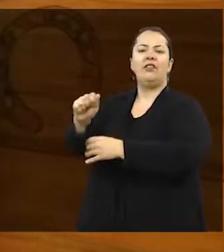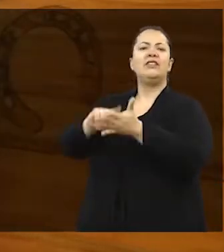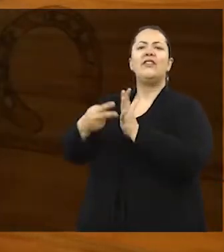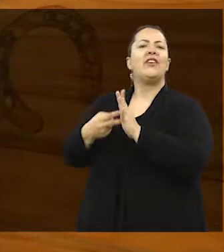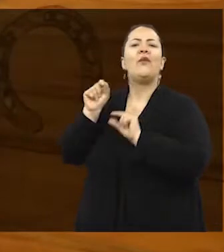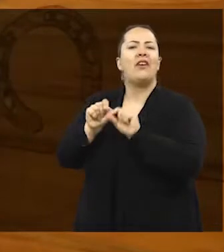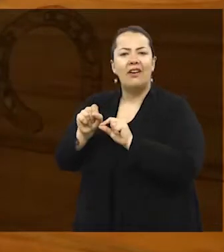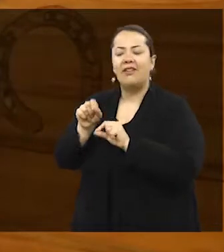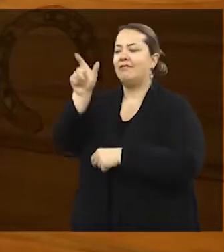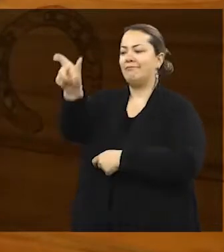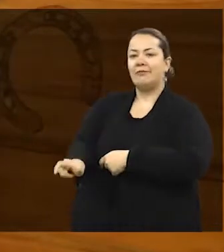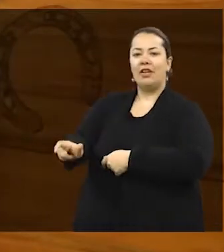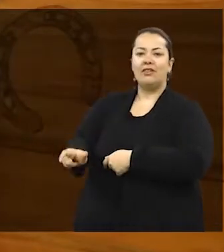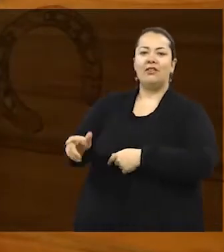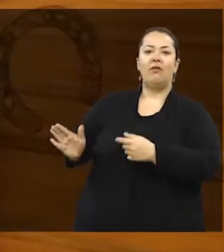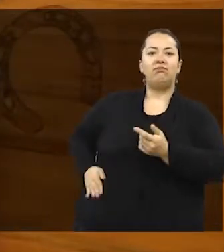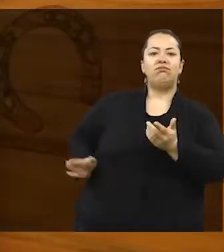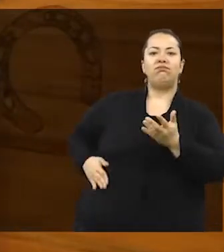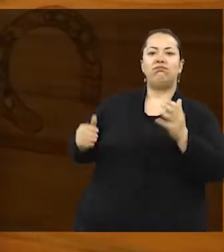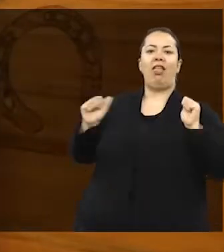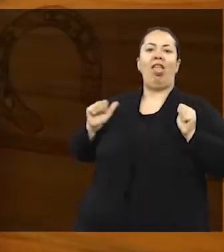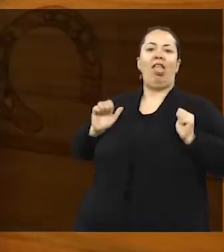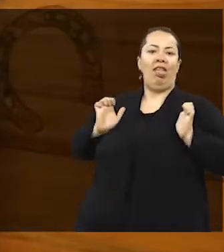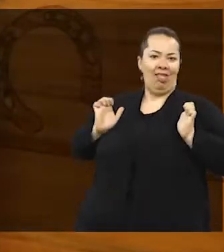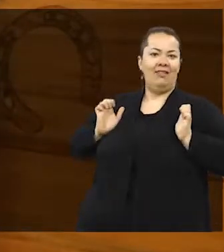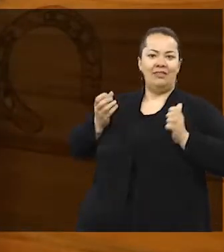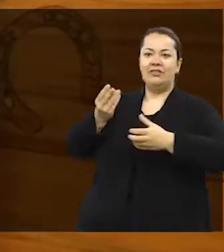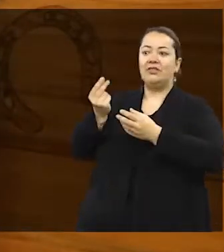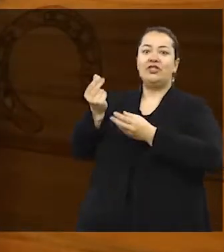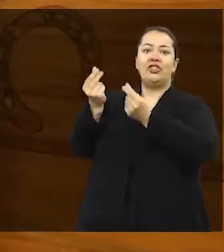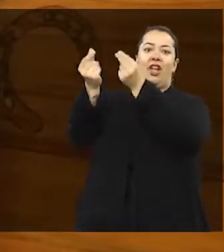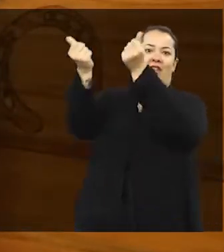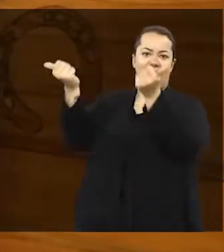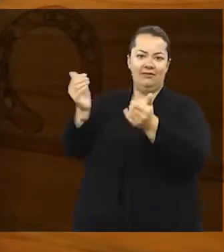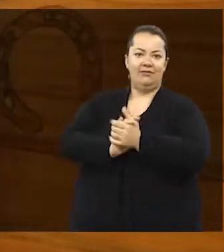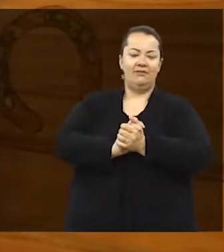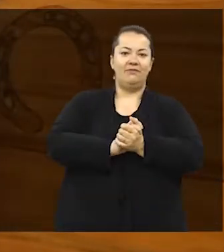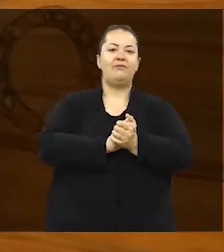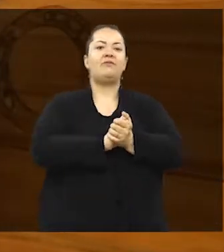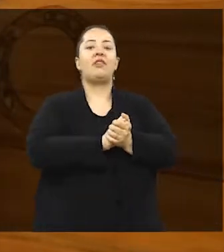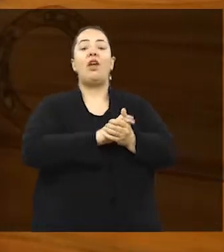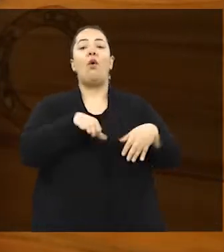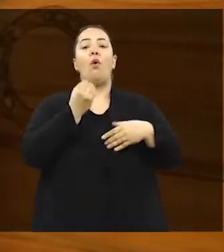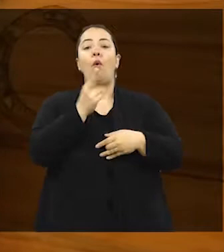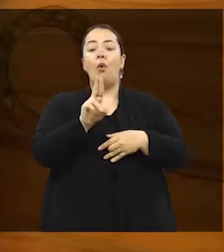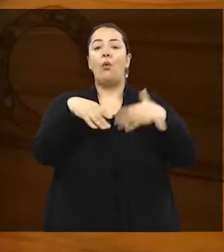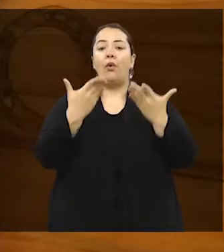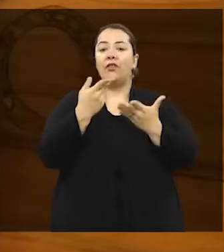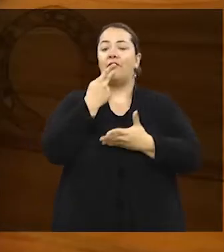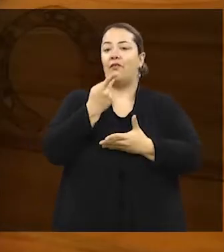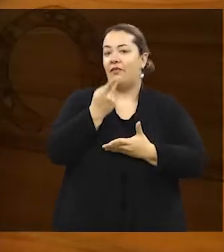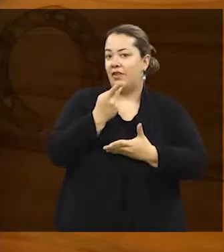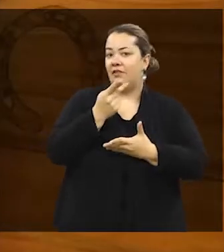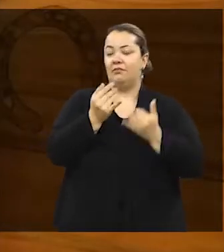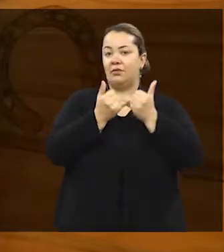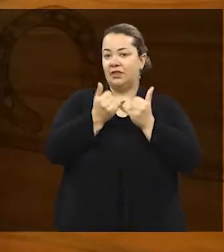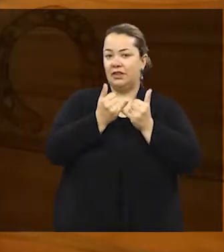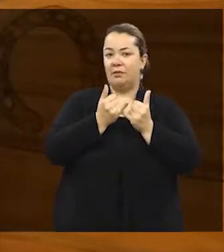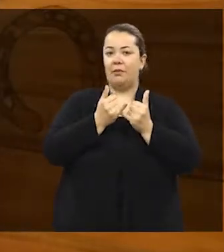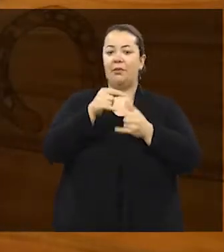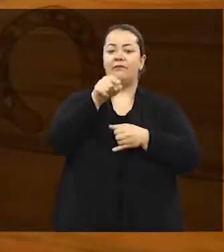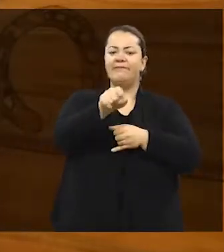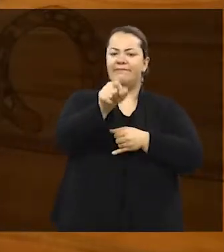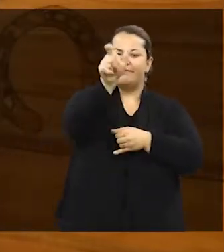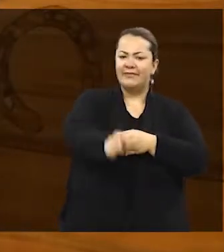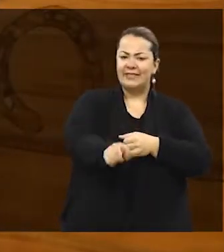estar cheio da erva significa estar cheio de dinheiro. Já falar aquele não tem cruz no mate